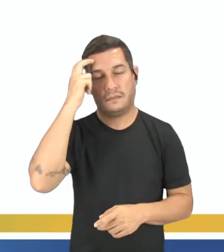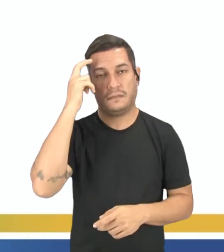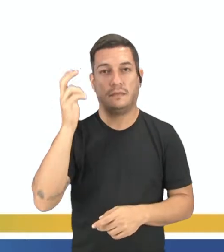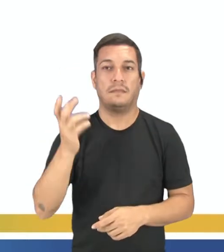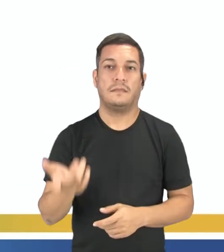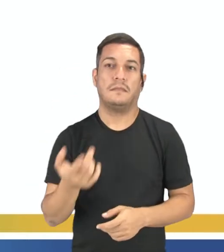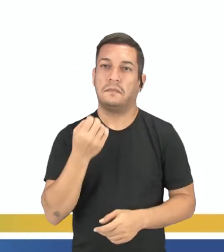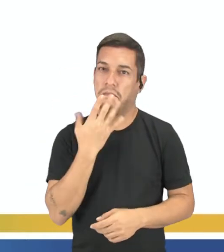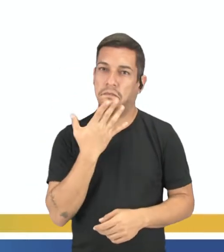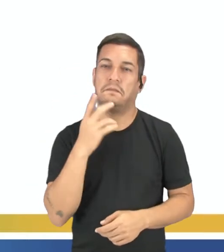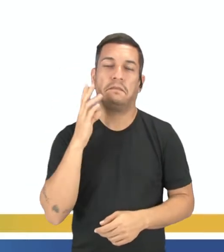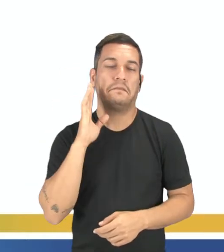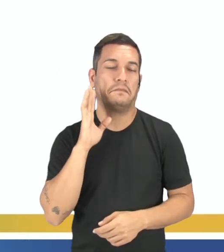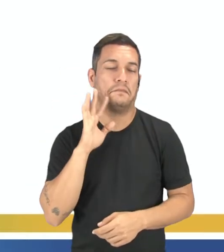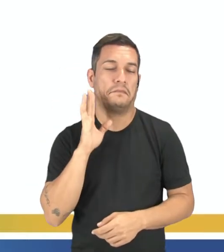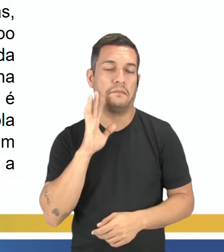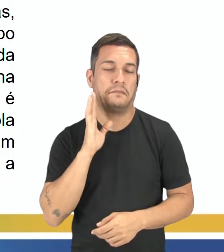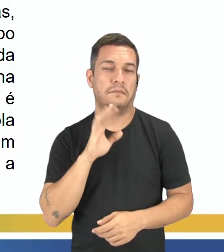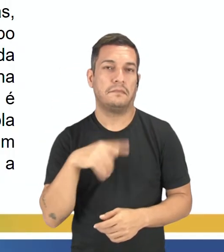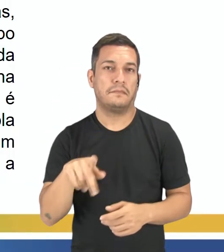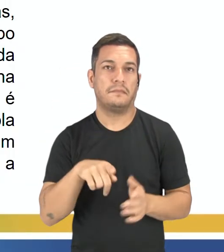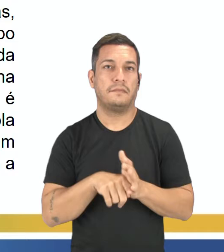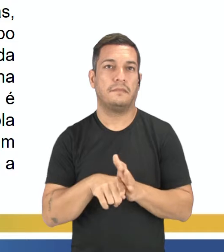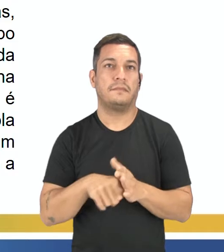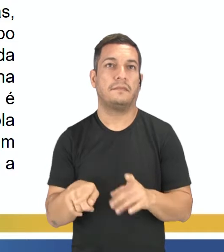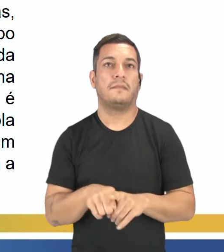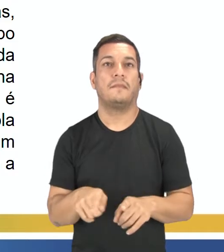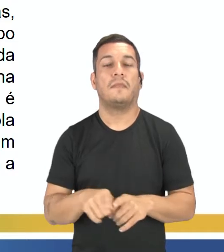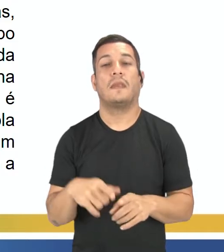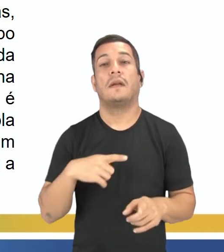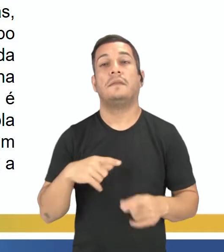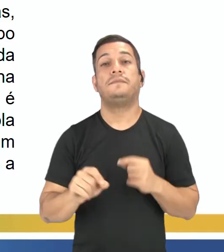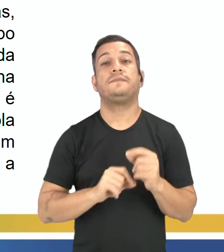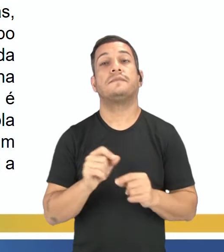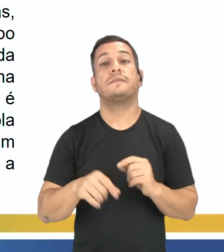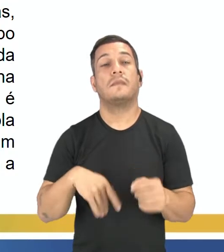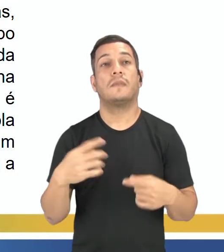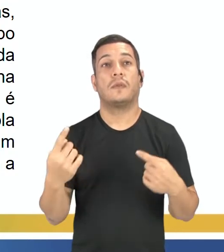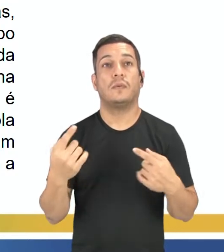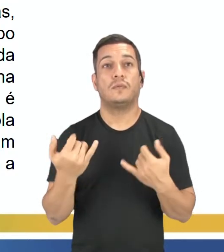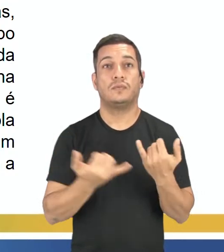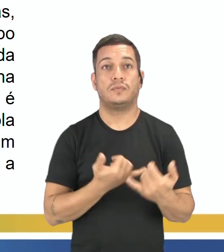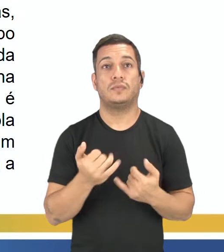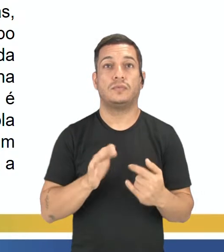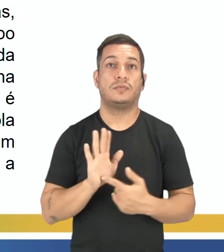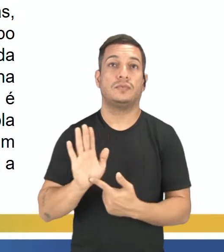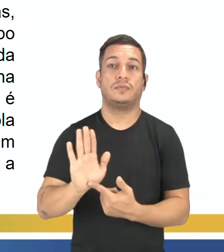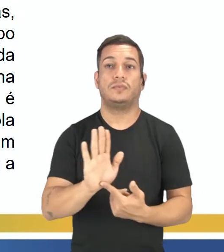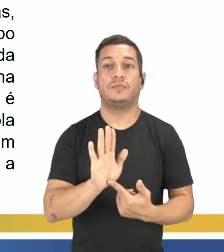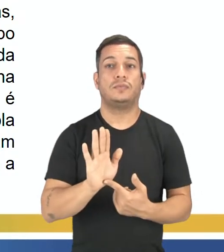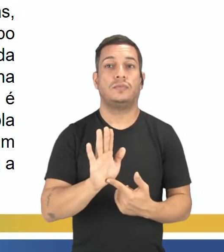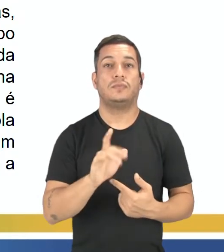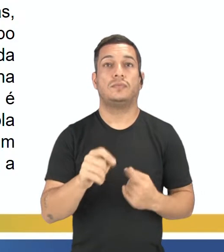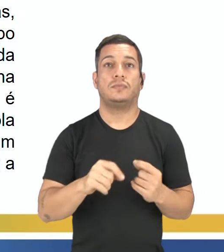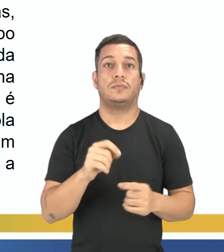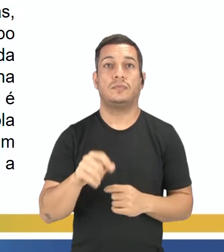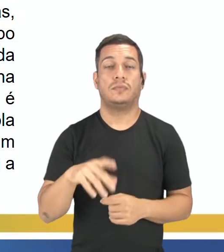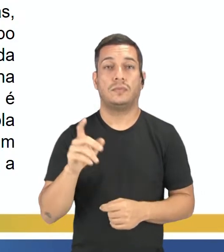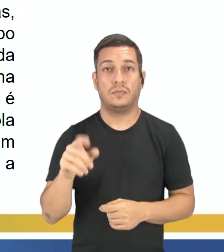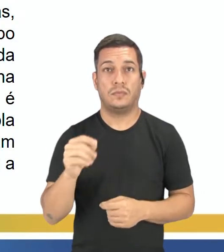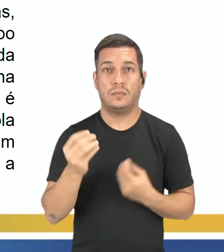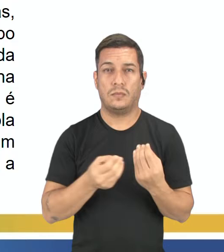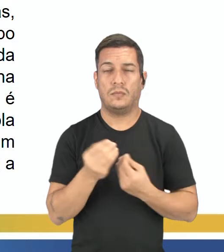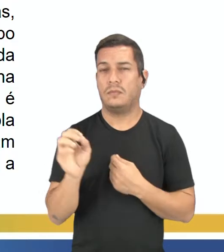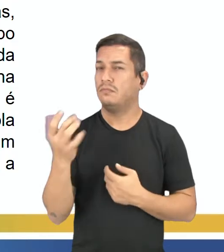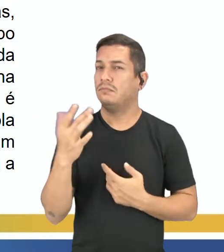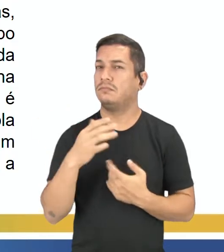de uma cultura riquíssima para vocês estarem pesquisando também. A gente tem também os jogos de demonstração. A